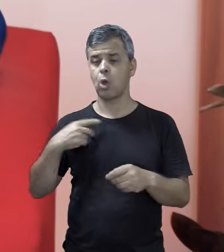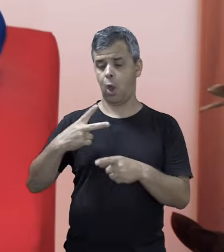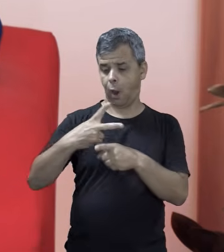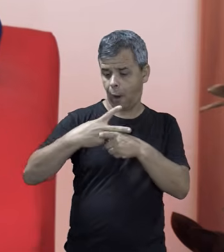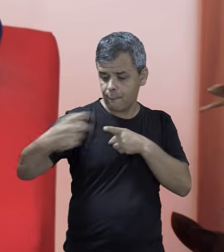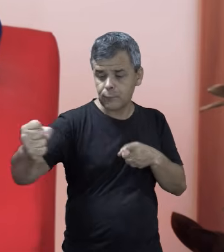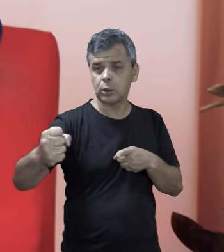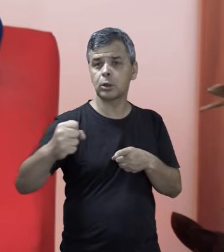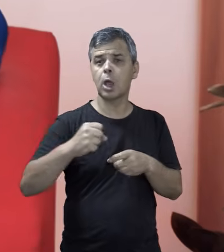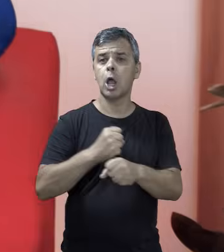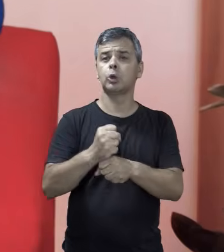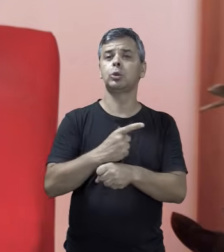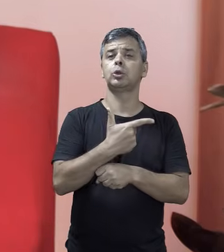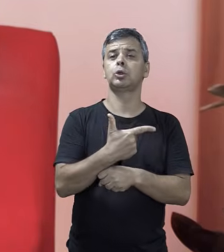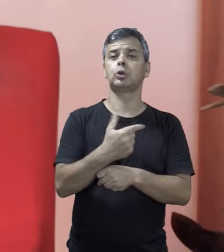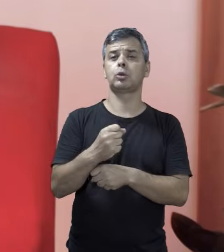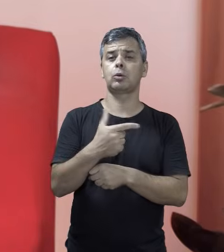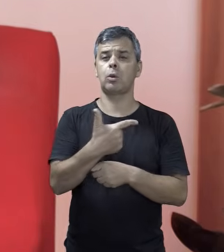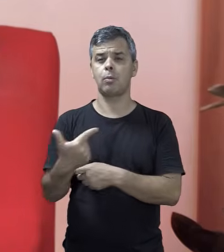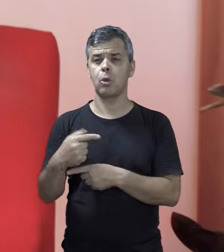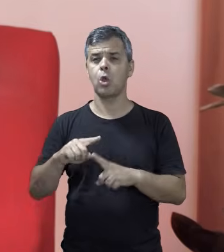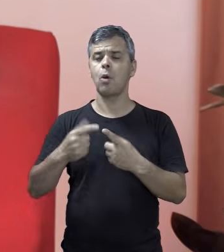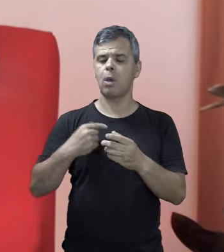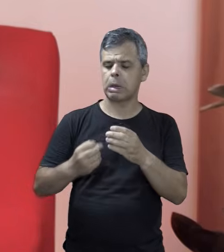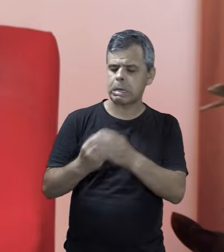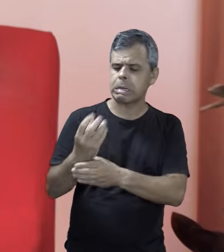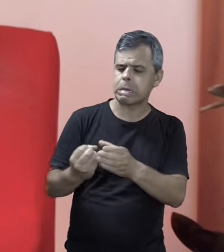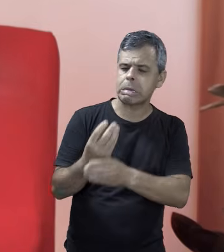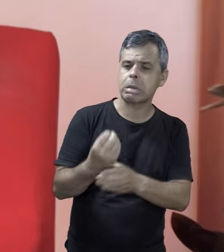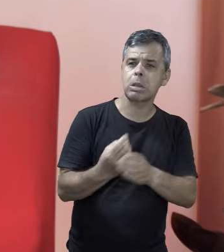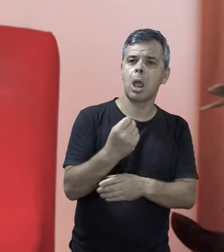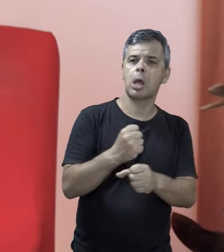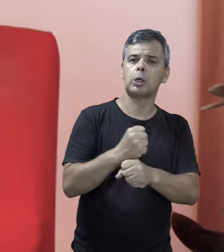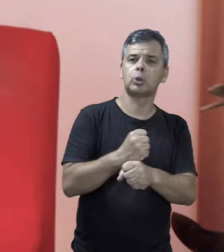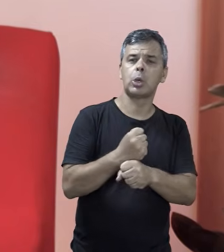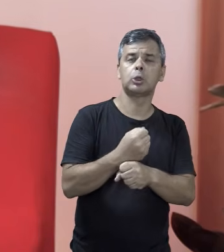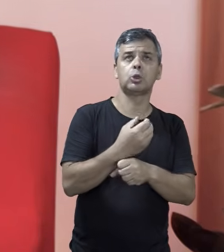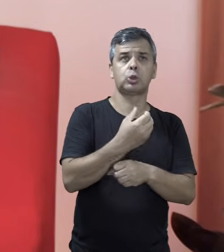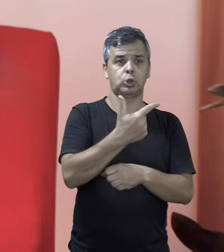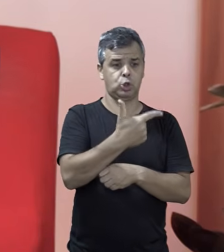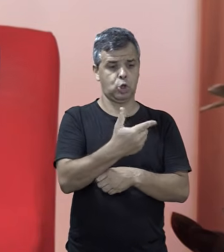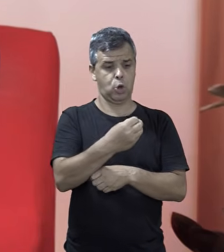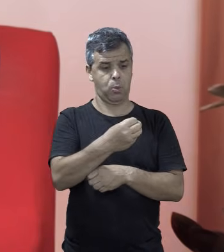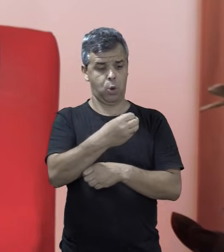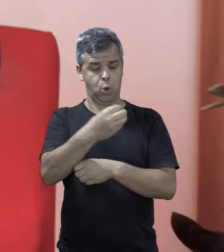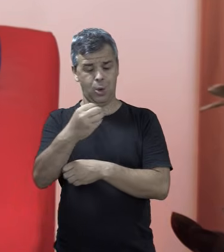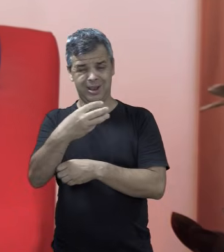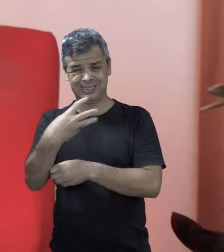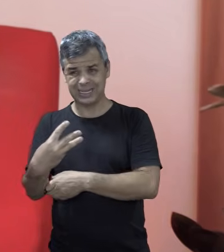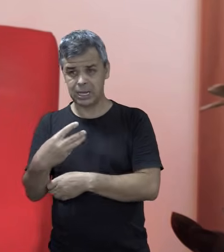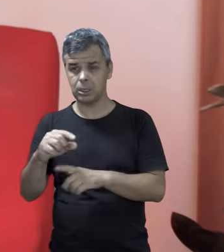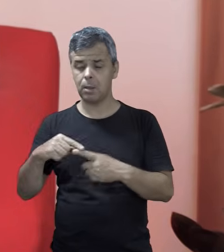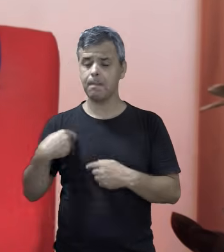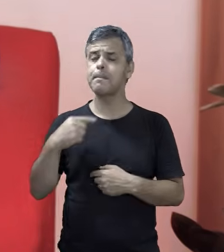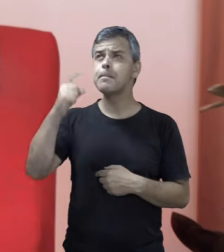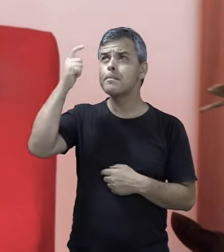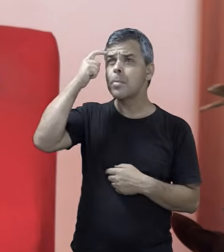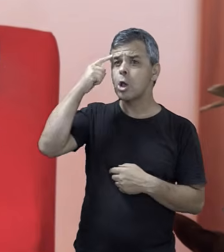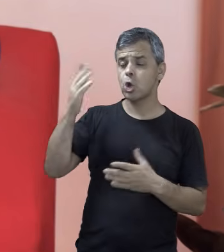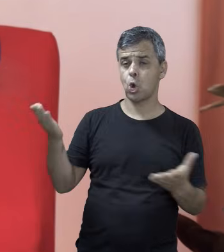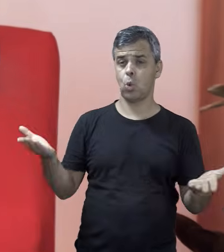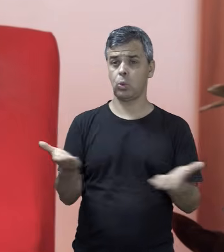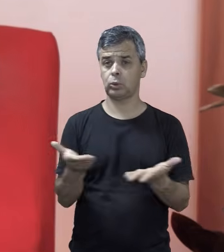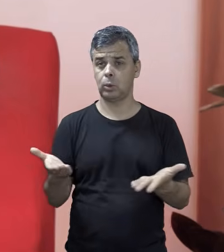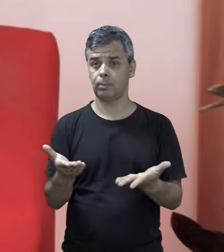vitória em 2022, mas que vem se constituindo desde 2003. Você imagina que a gente precisa